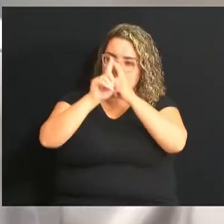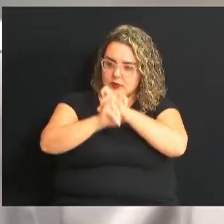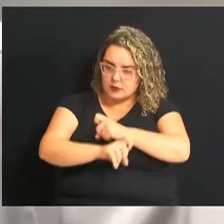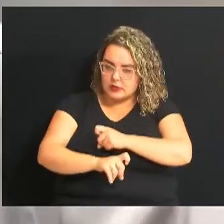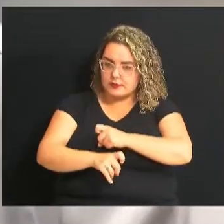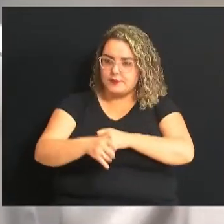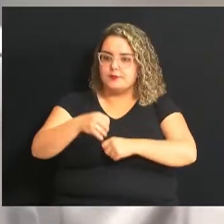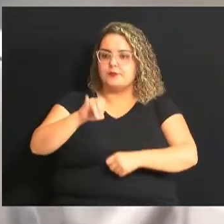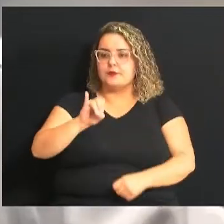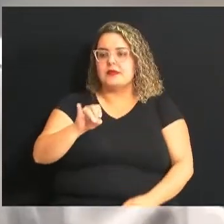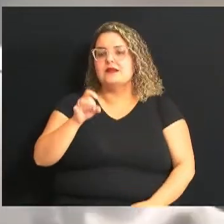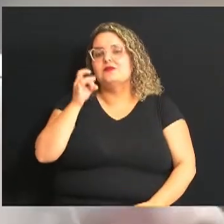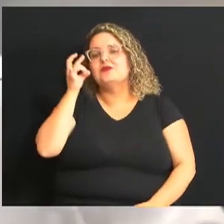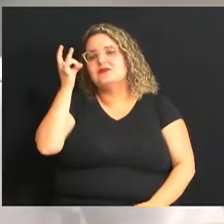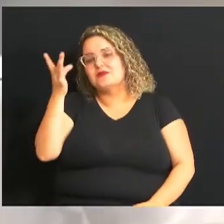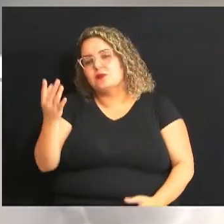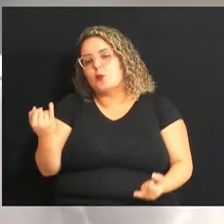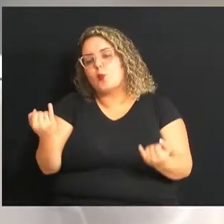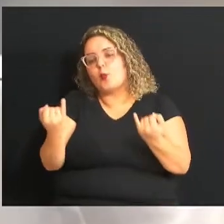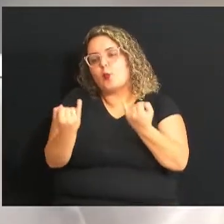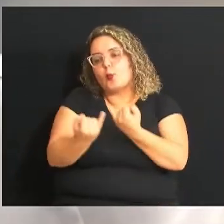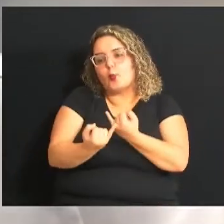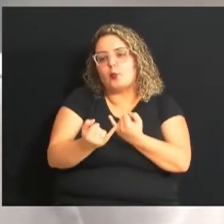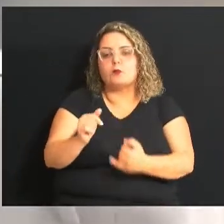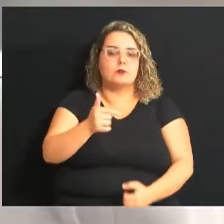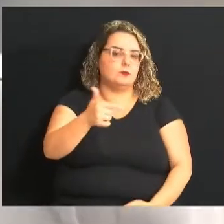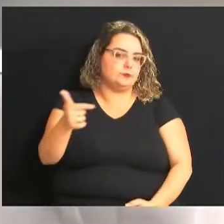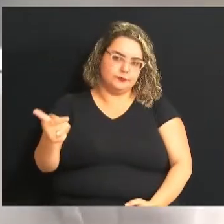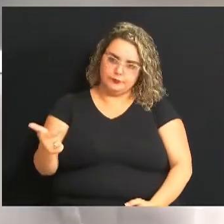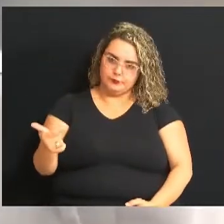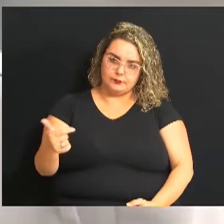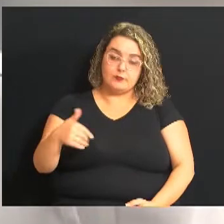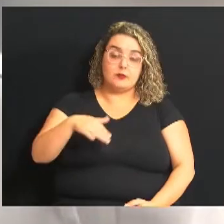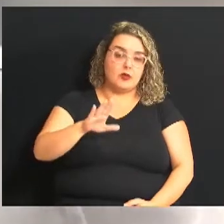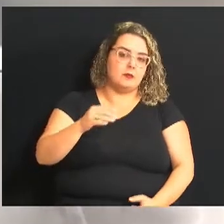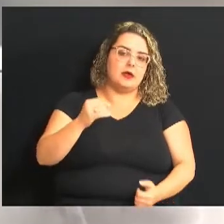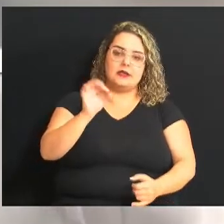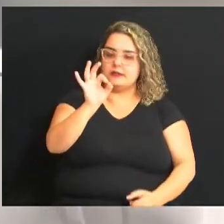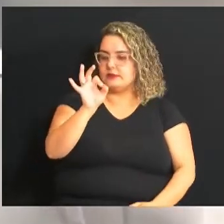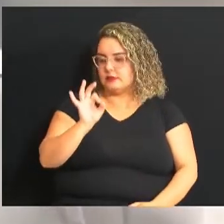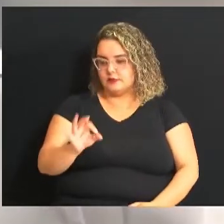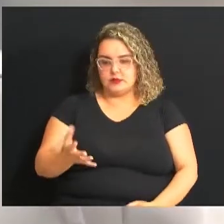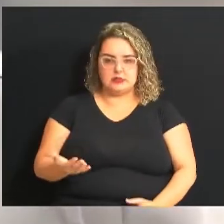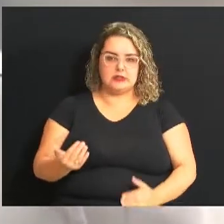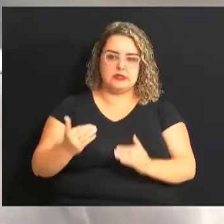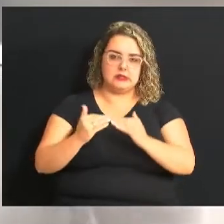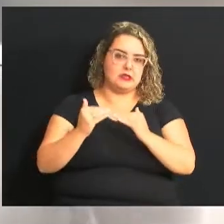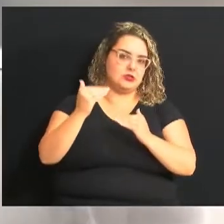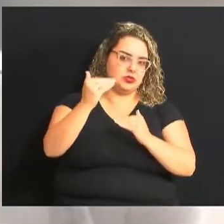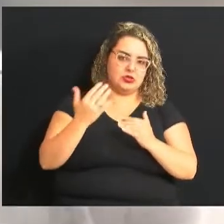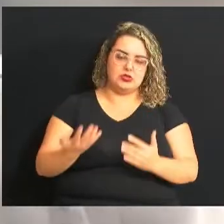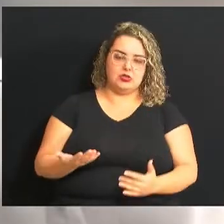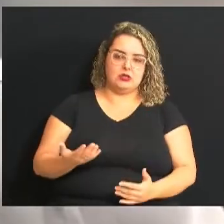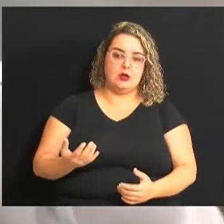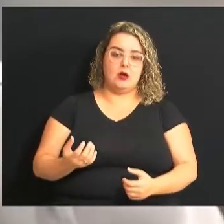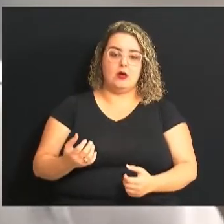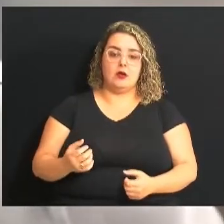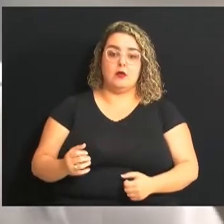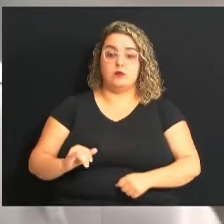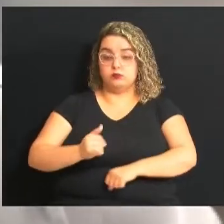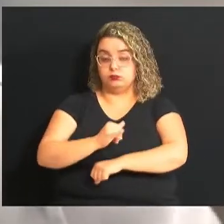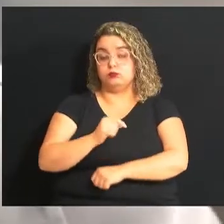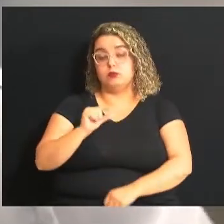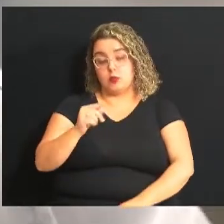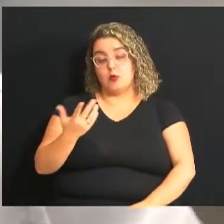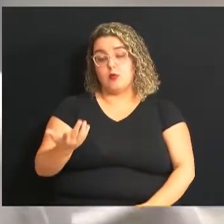fosse fácil emagrecer, nós não teríamos mais da metade da população acima do peso. Acontece que o problema